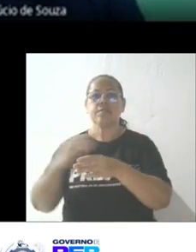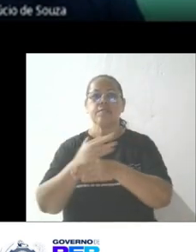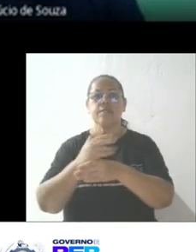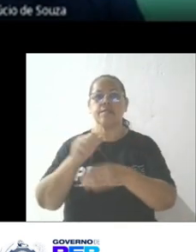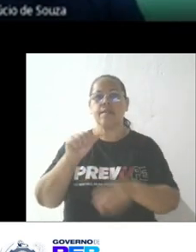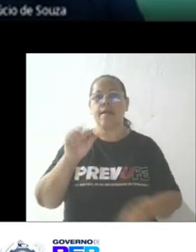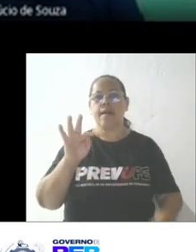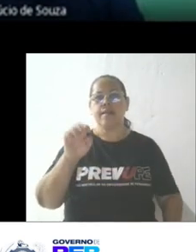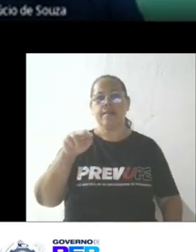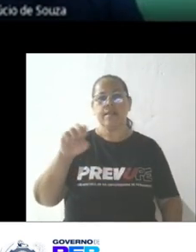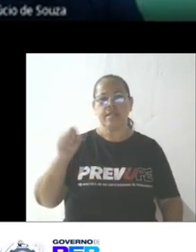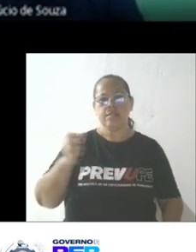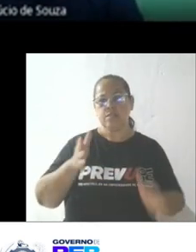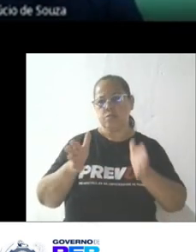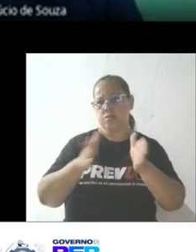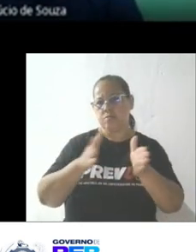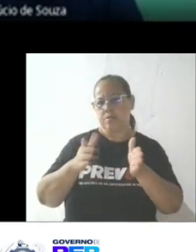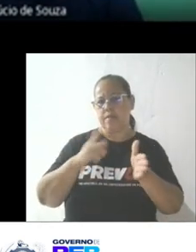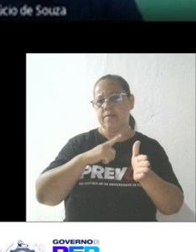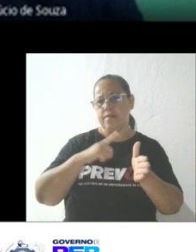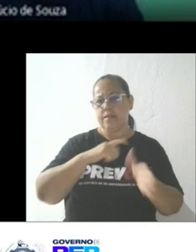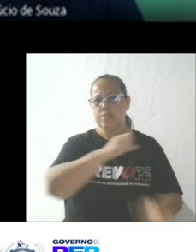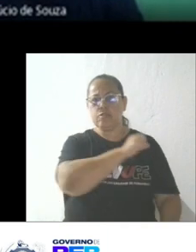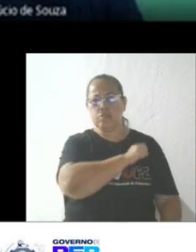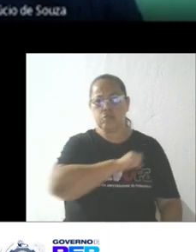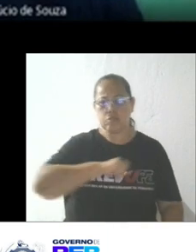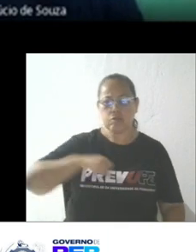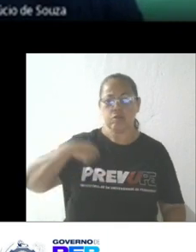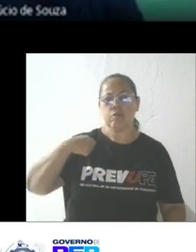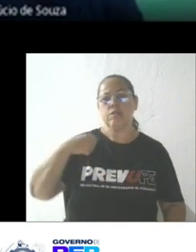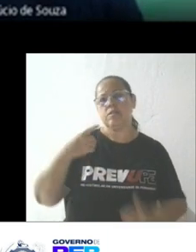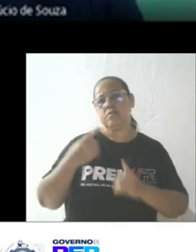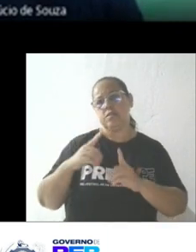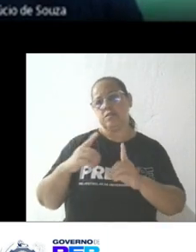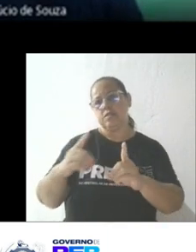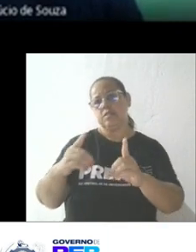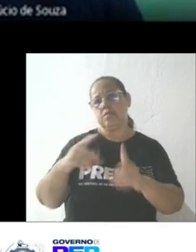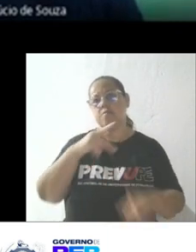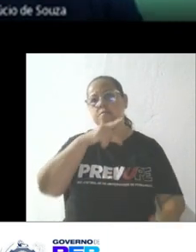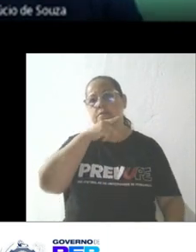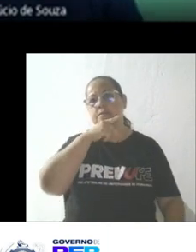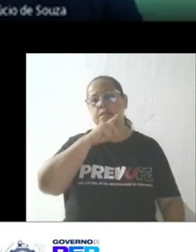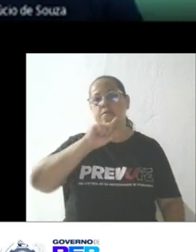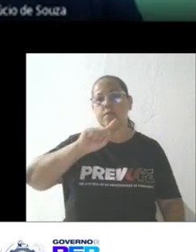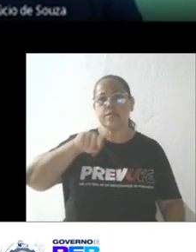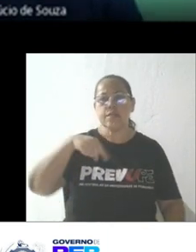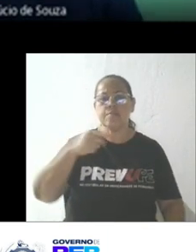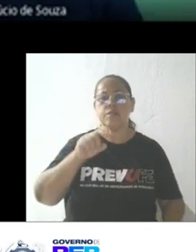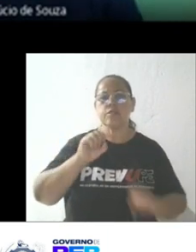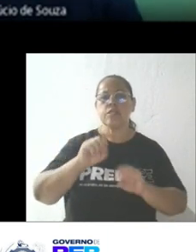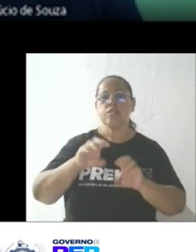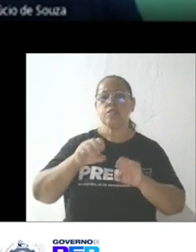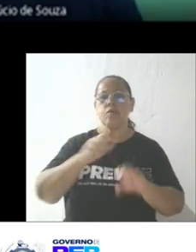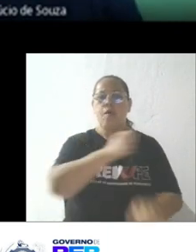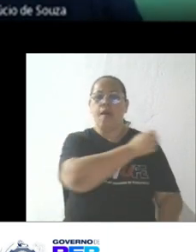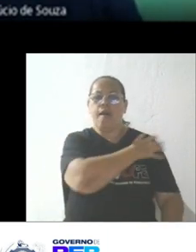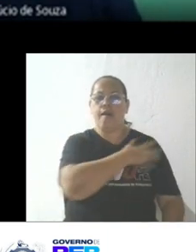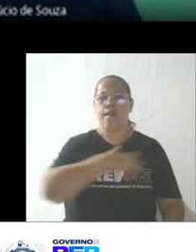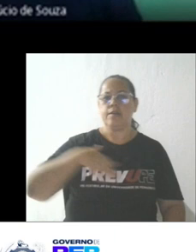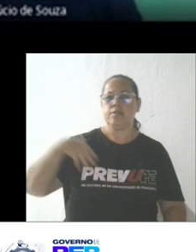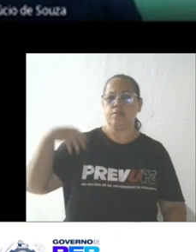parte Sócrates seu discípulo Platão que posteriormente foi mestre de Aristóteles errado